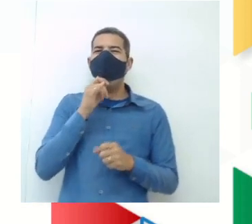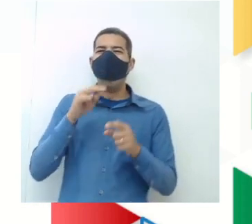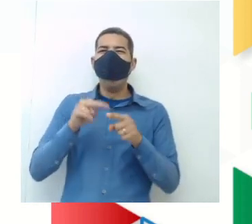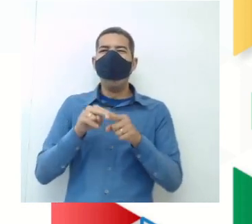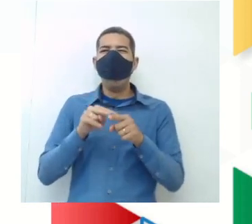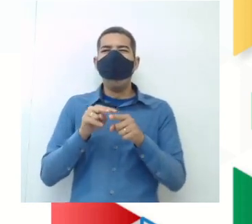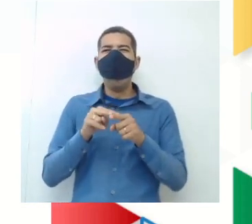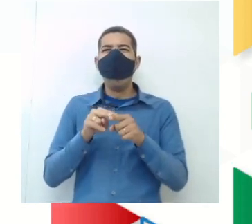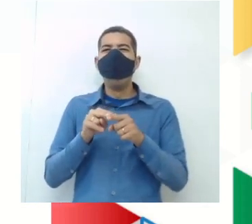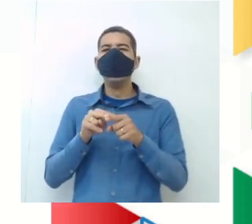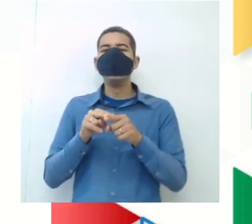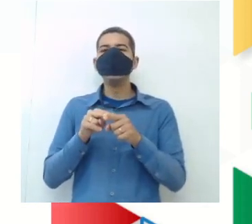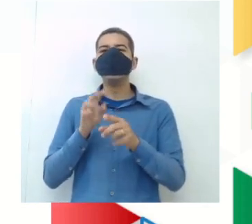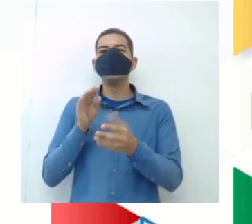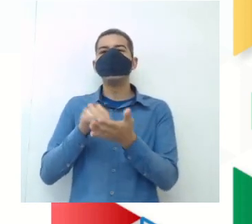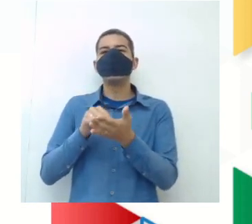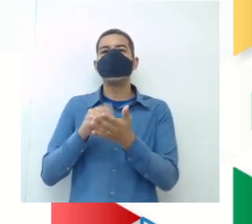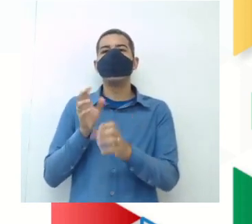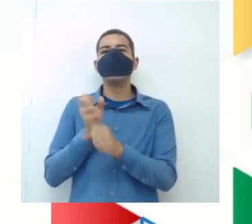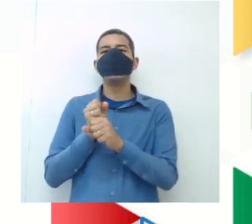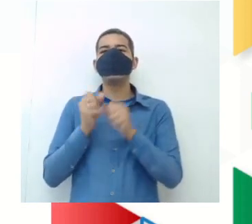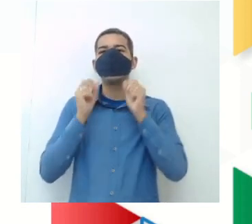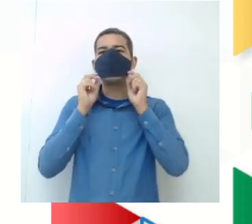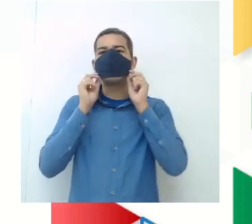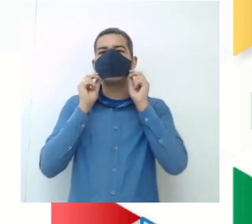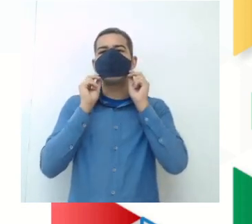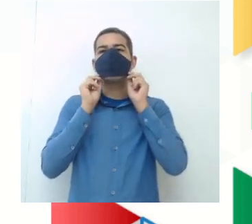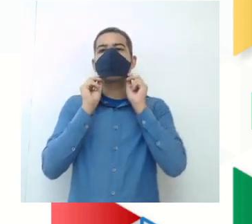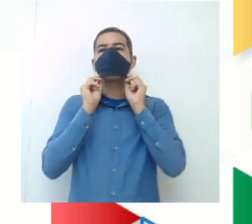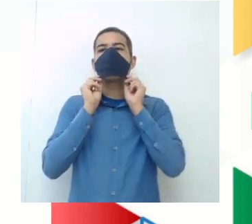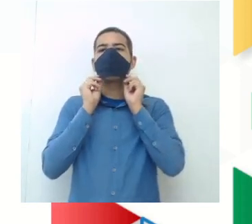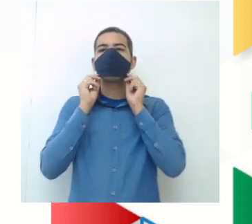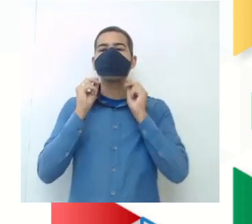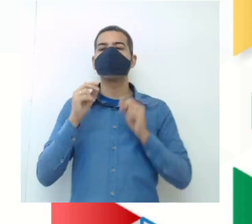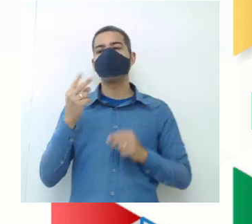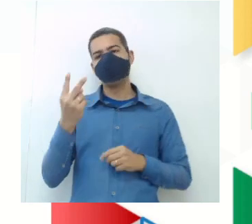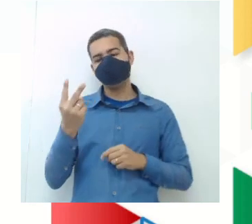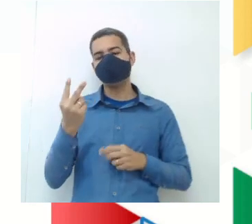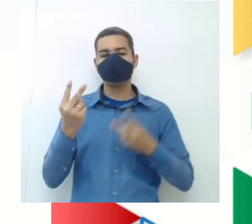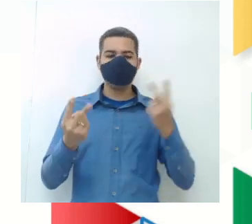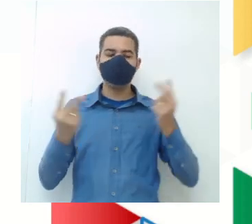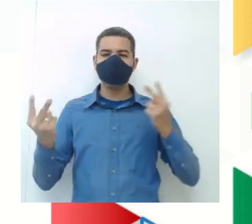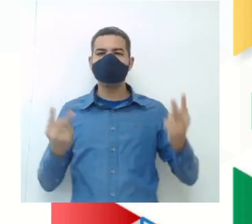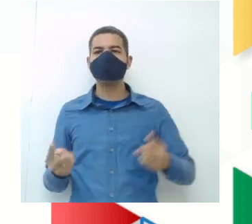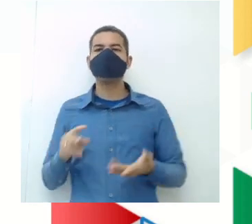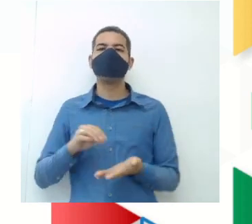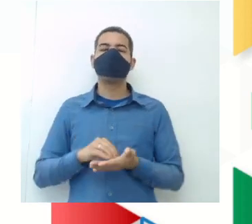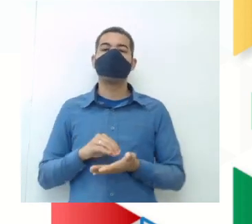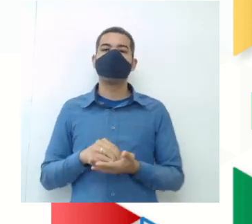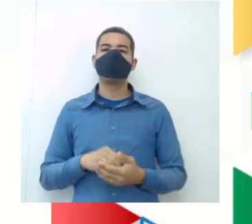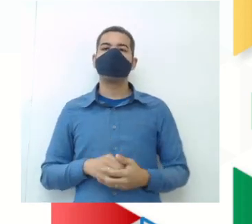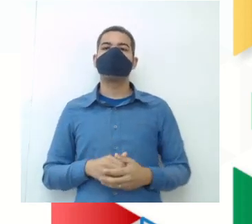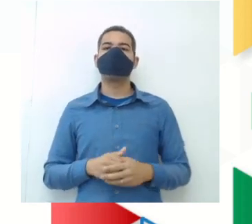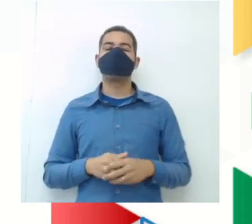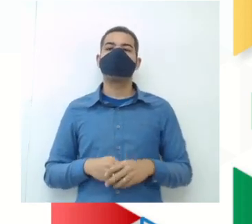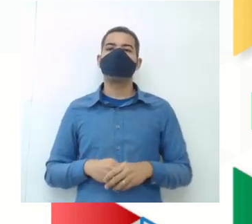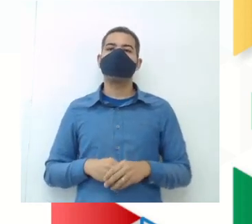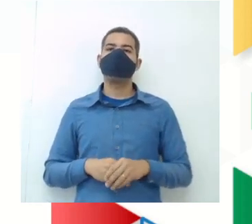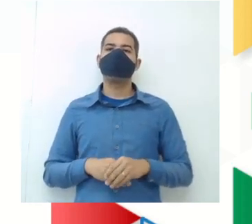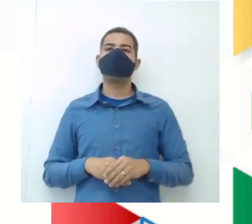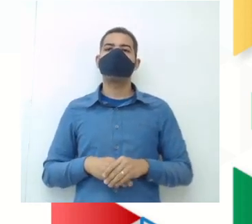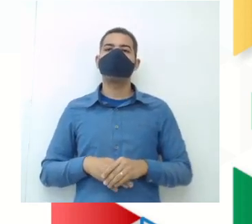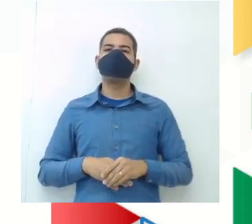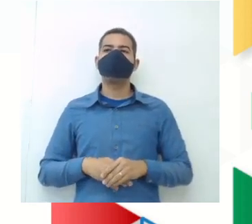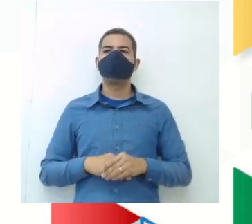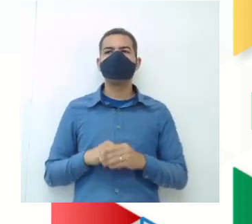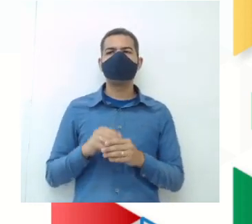tá? Preste atenção. Quantos pedaços faltam em cada pizza? Faltam 2, né? Então, se eu tenho 4 pizzas, são 8 pedaços.